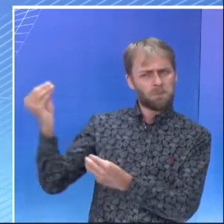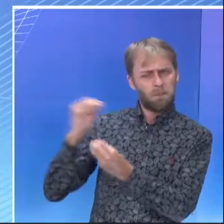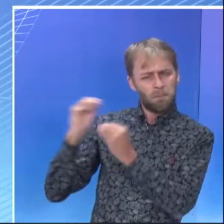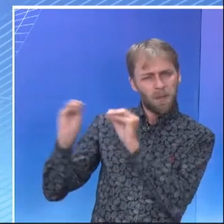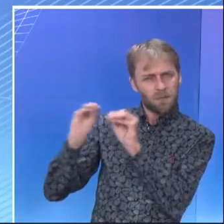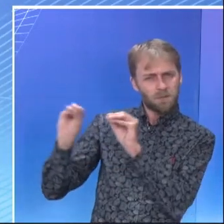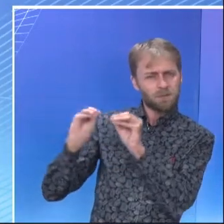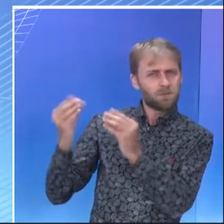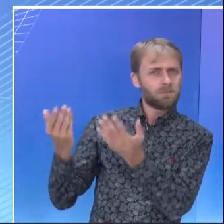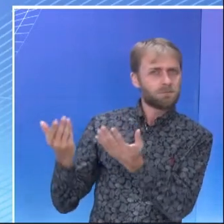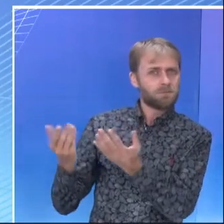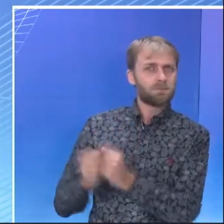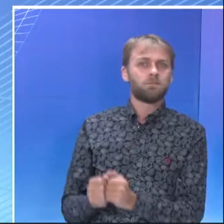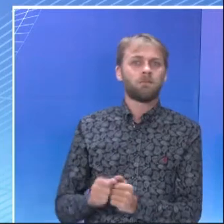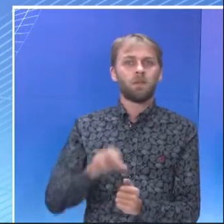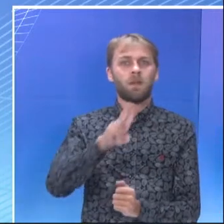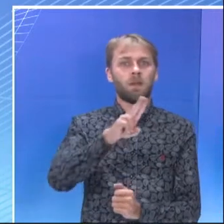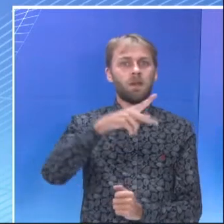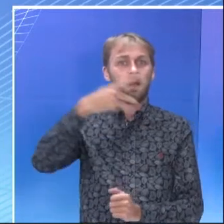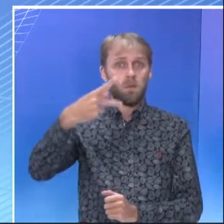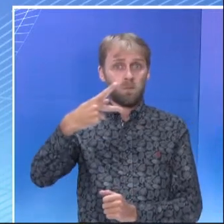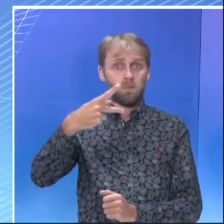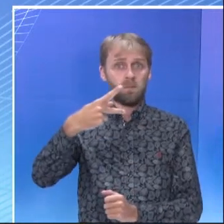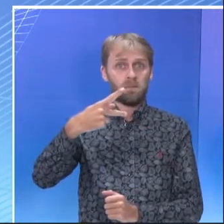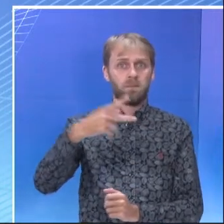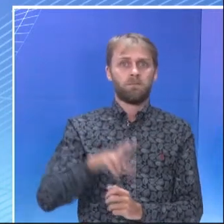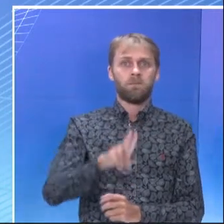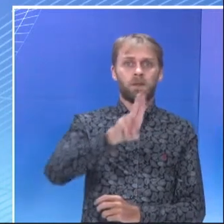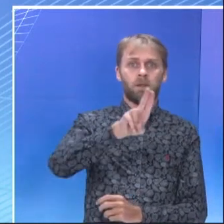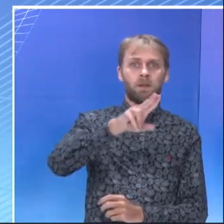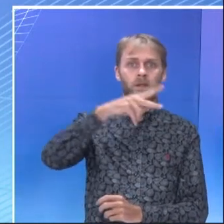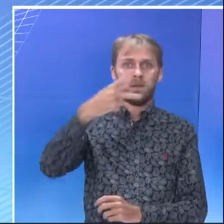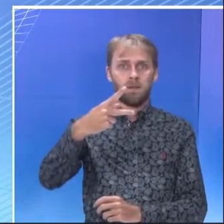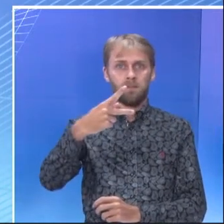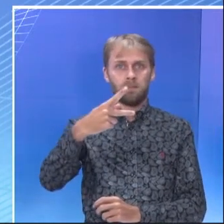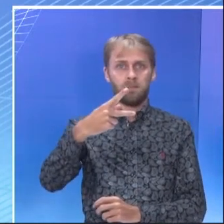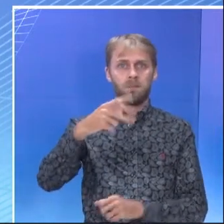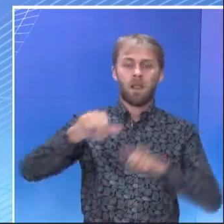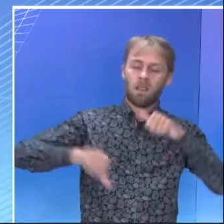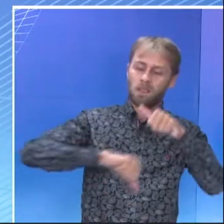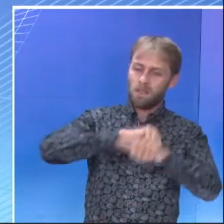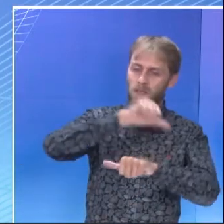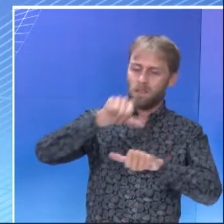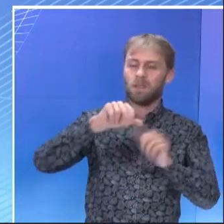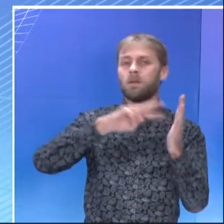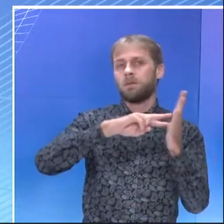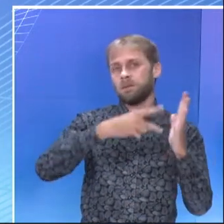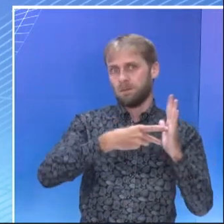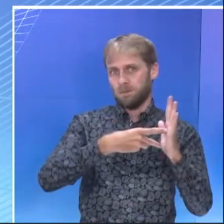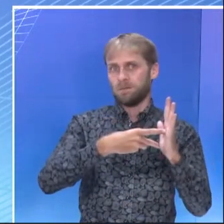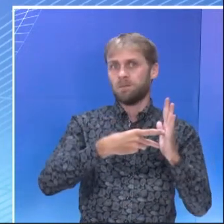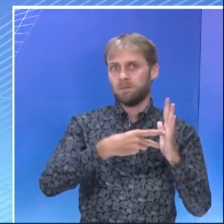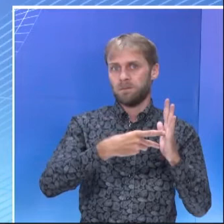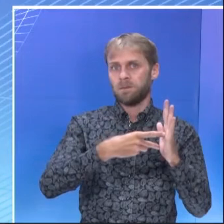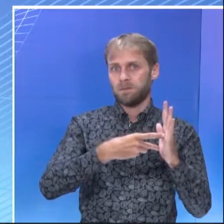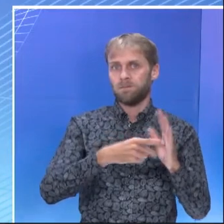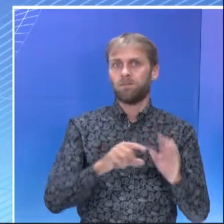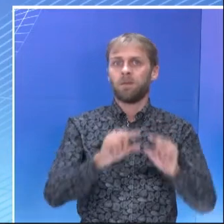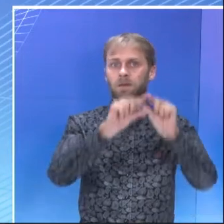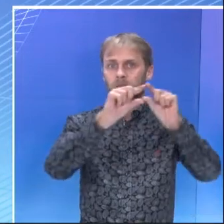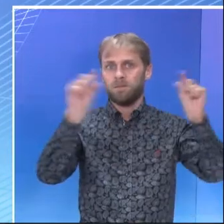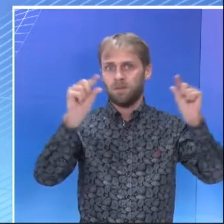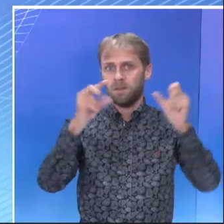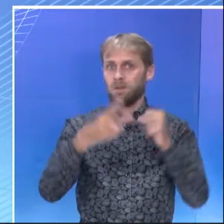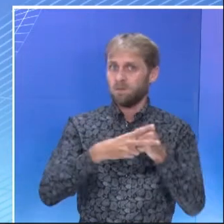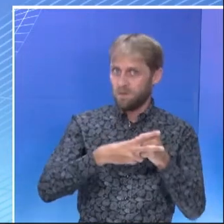give. Agora, se você coloca o up, essa preposição na frente, o give up, ele muda totalmente o significado. É isso que é o phrasal verb,